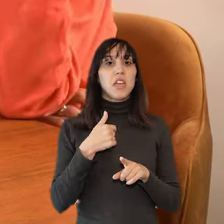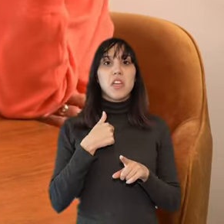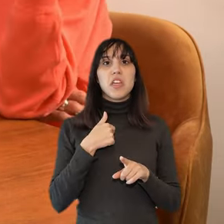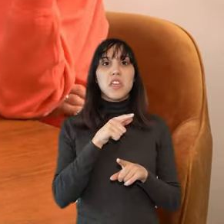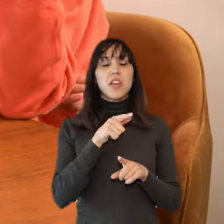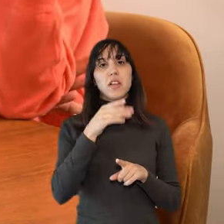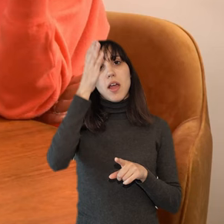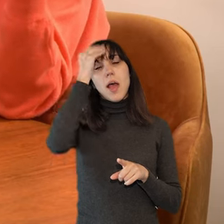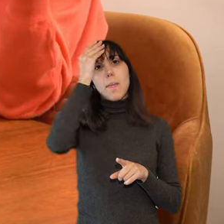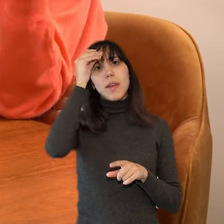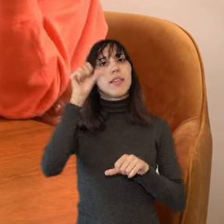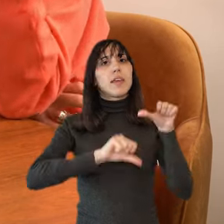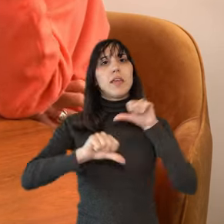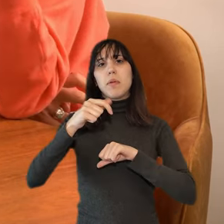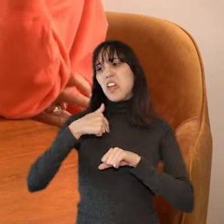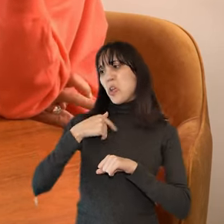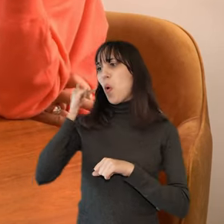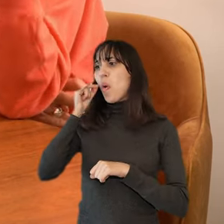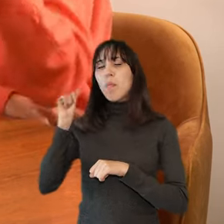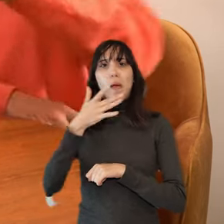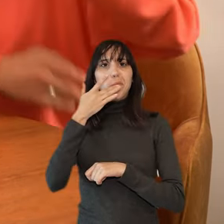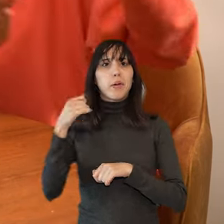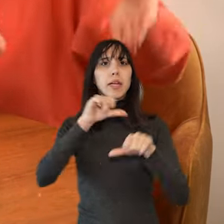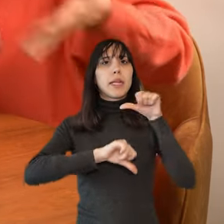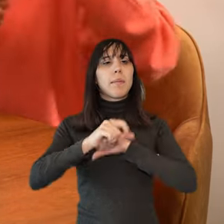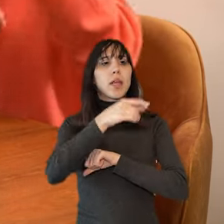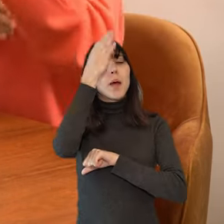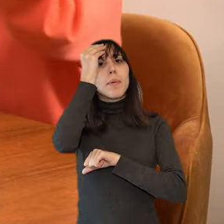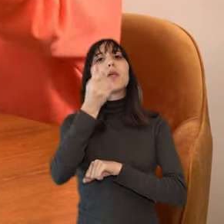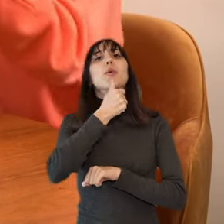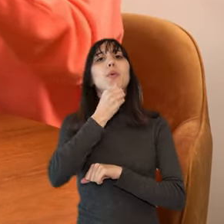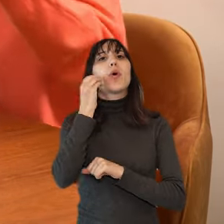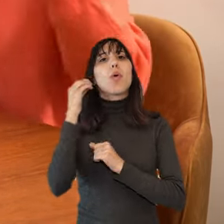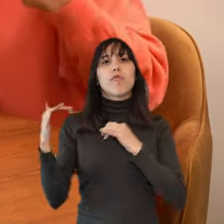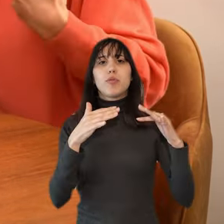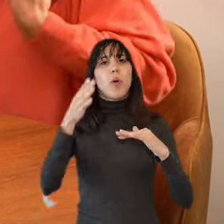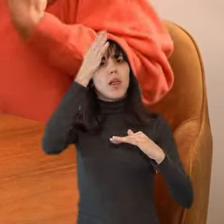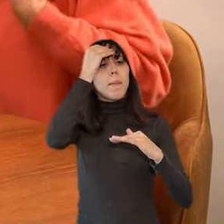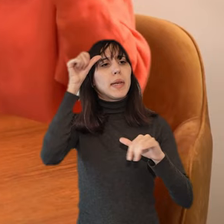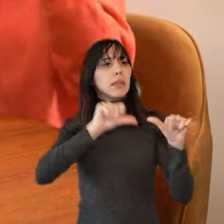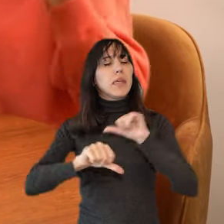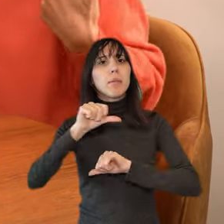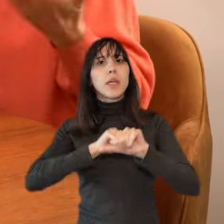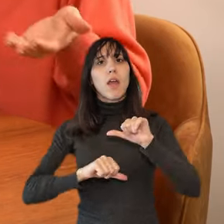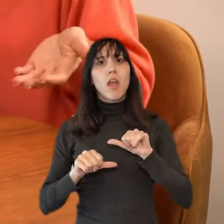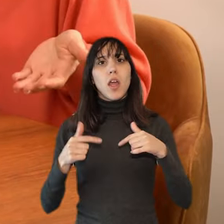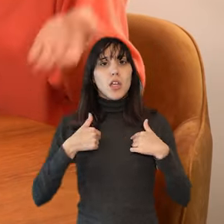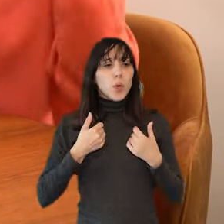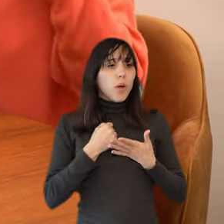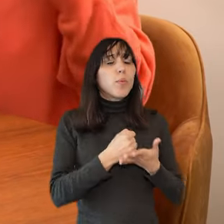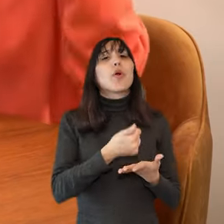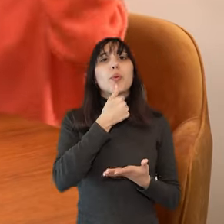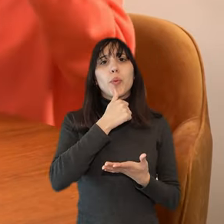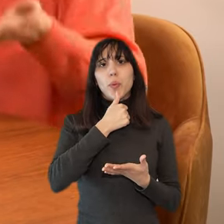o pai percebemos nada de química não é tem que aprender alguma coisa como é que ele com o futebol aprende a química e eu e eu consigo dar esse